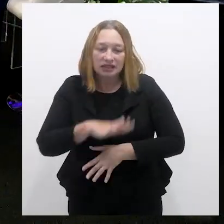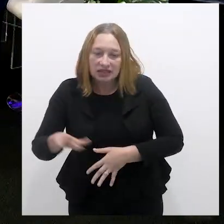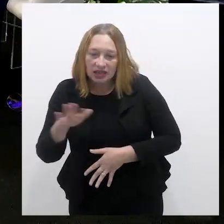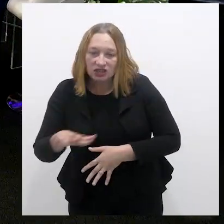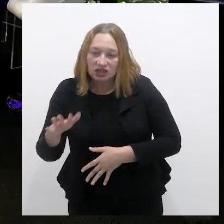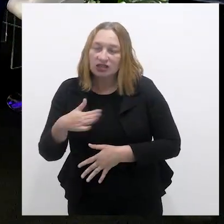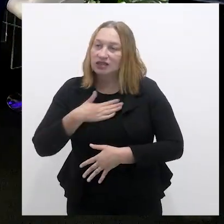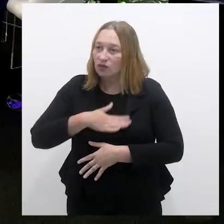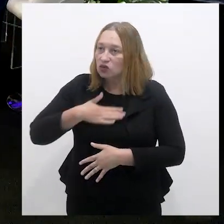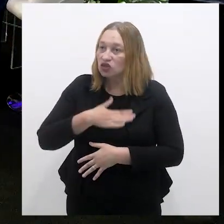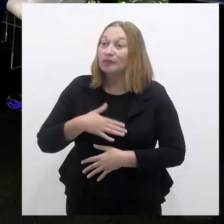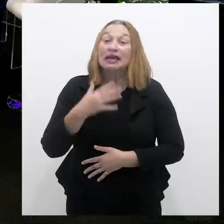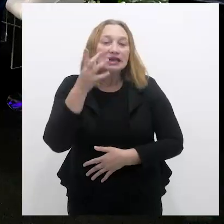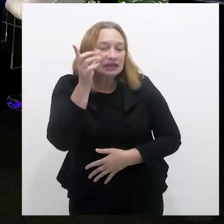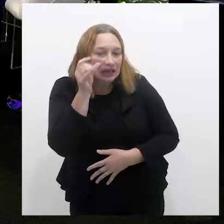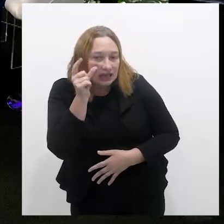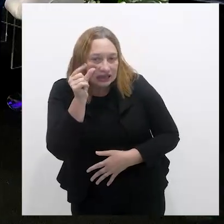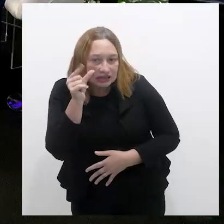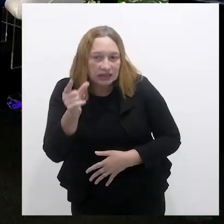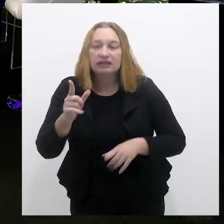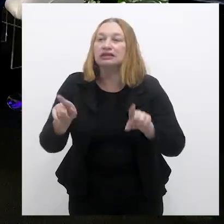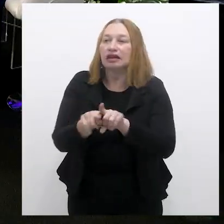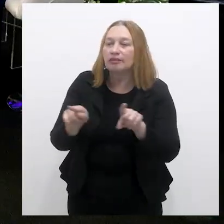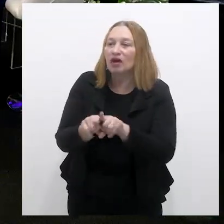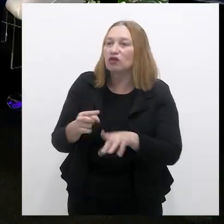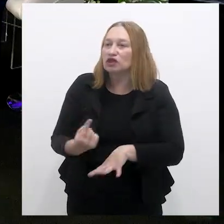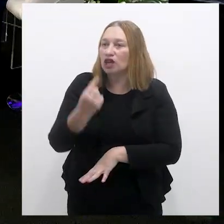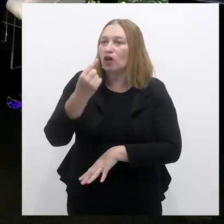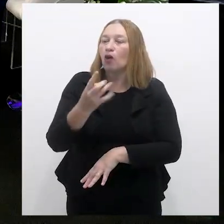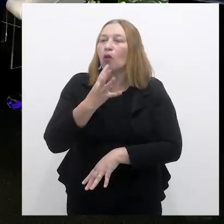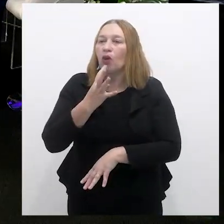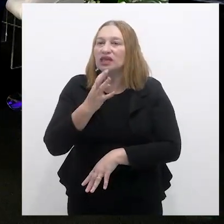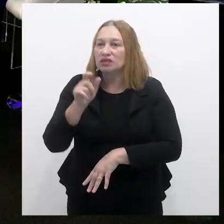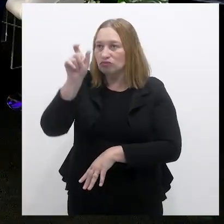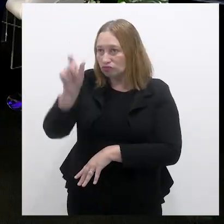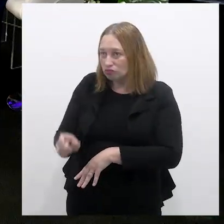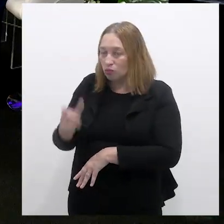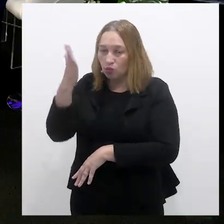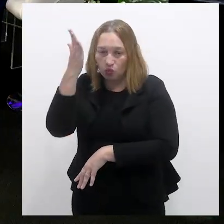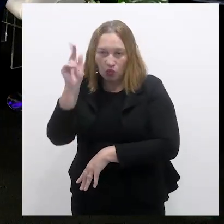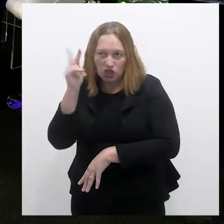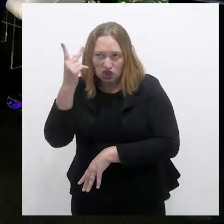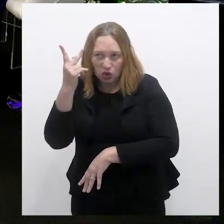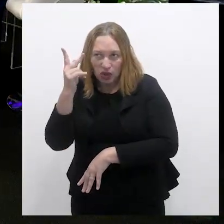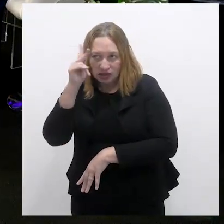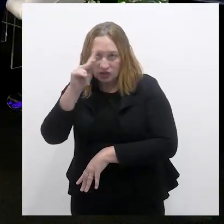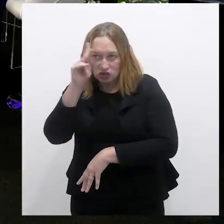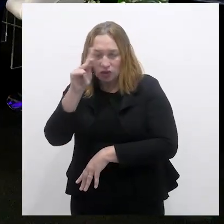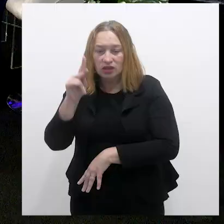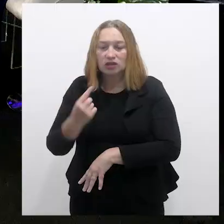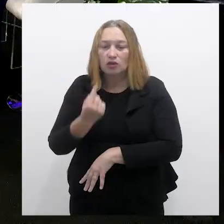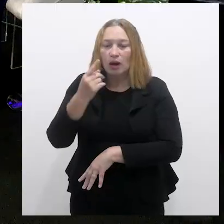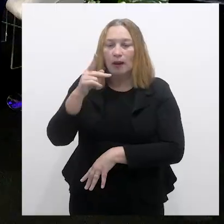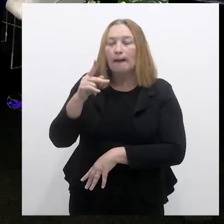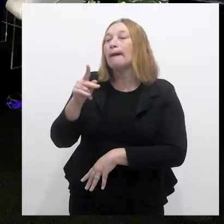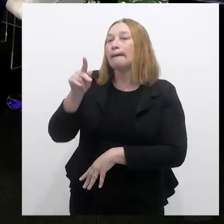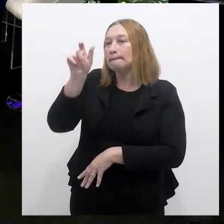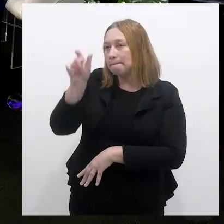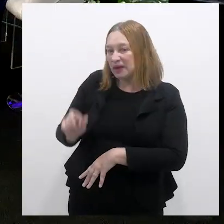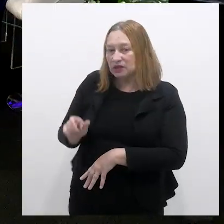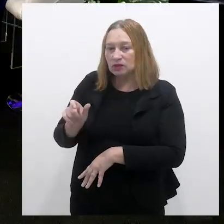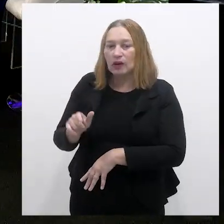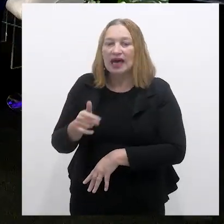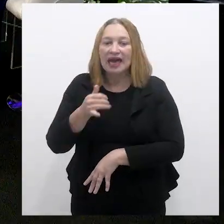as crianças saem de lá gostando. E acho que interessante gostando. também é que quando você conhece a história de uma pessoa, por exemplo, da Elis Regina, você está Sim. aqui, que começou